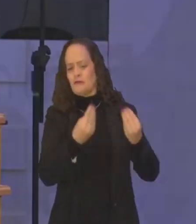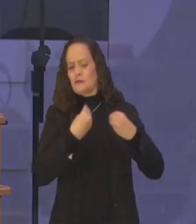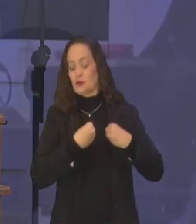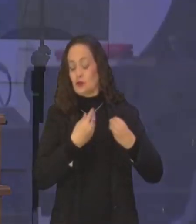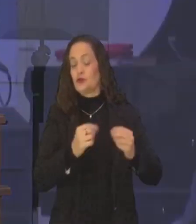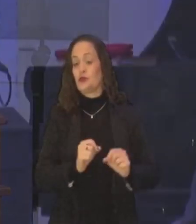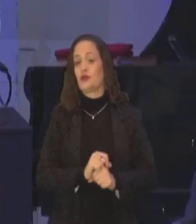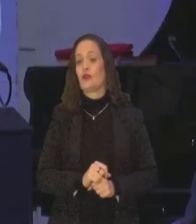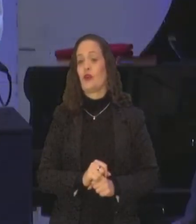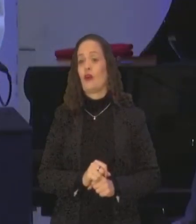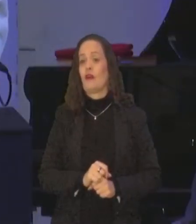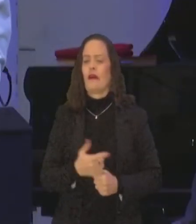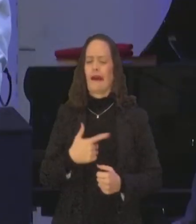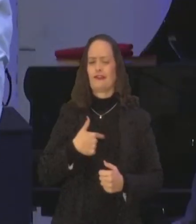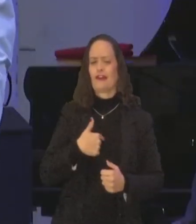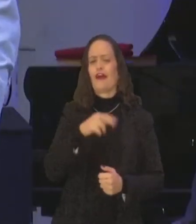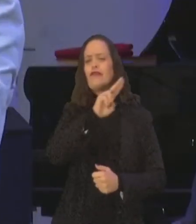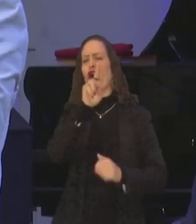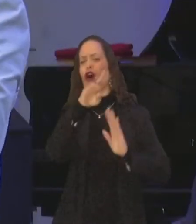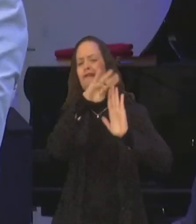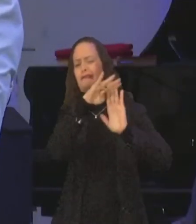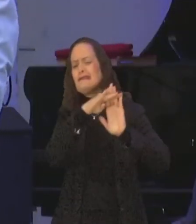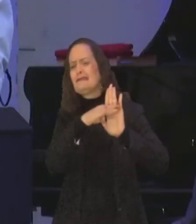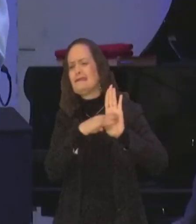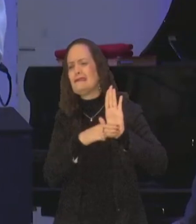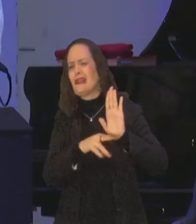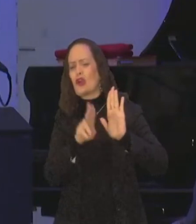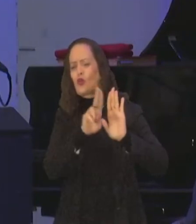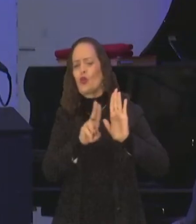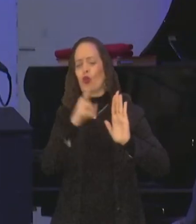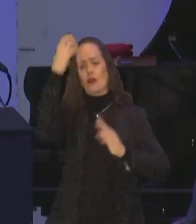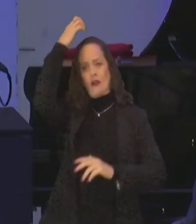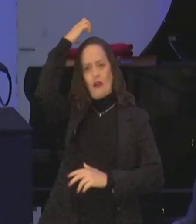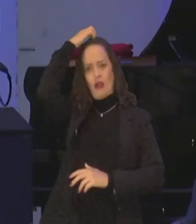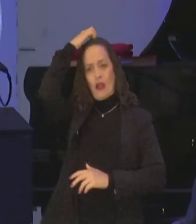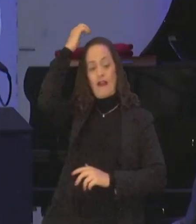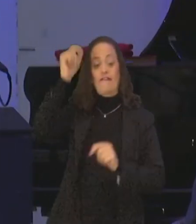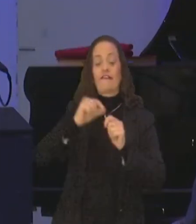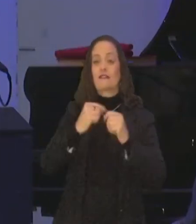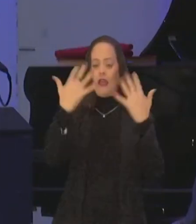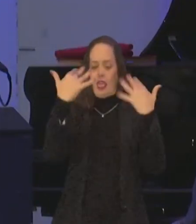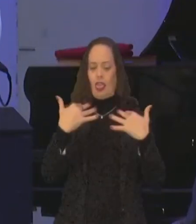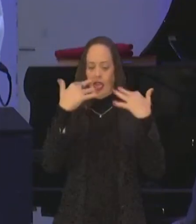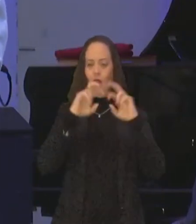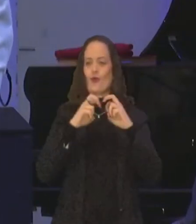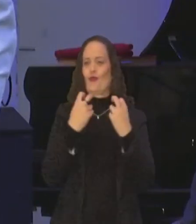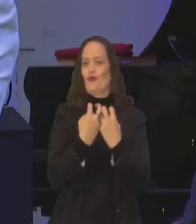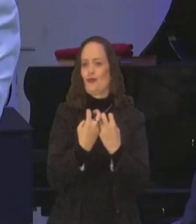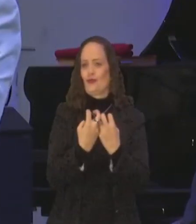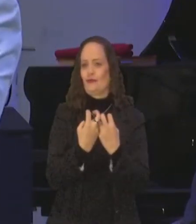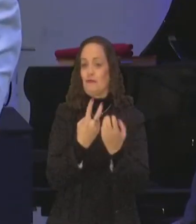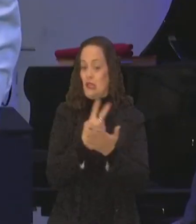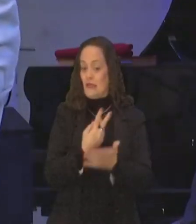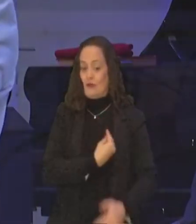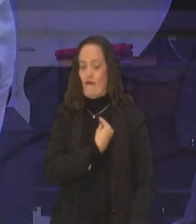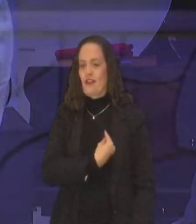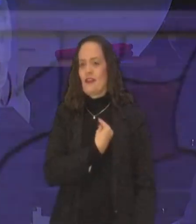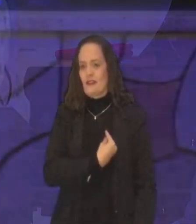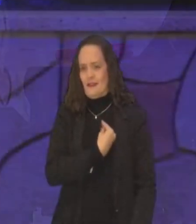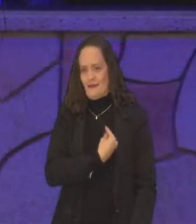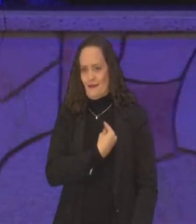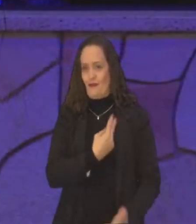de Éfeso, Domiciano e outros, passaram a advogar culto a si enquanto vivos. Isto acontece